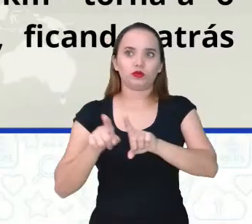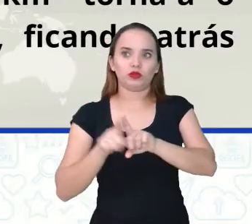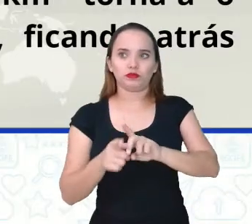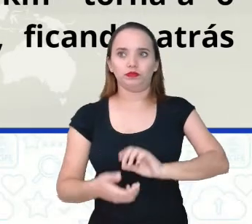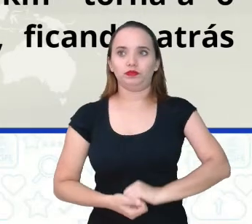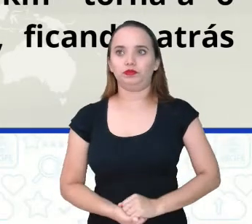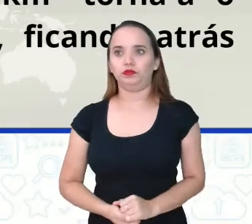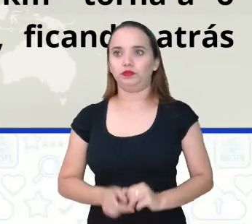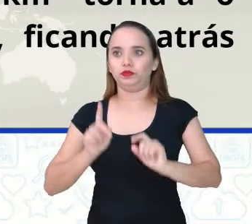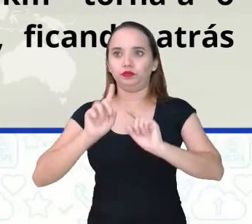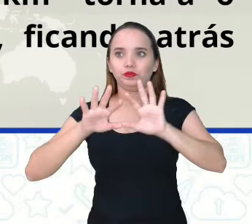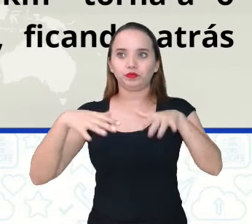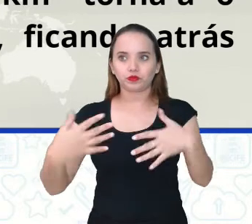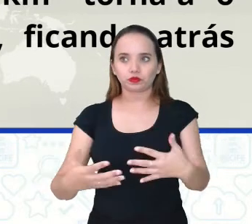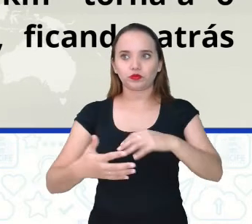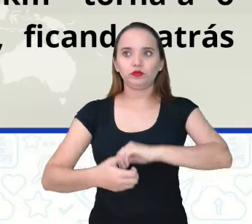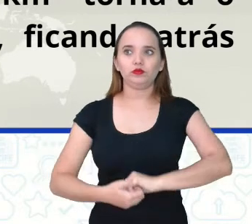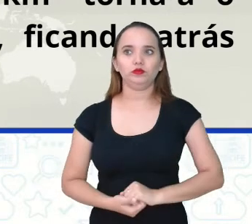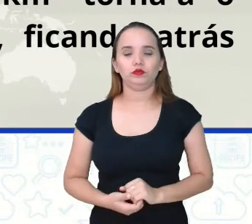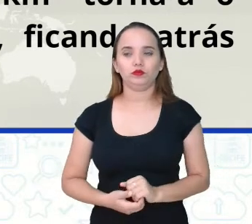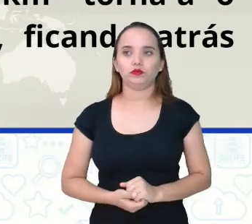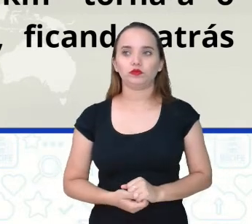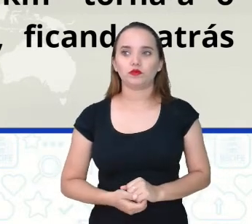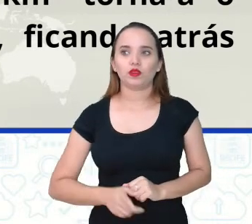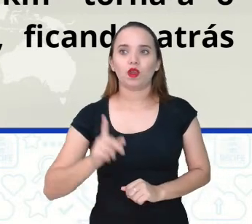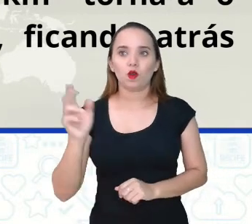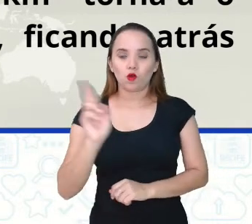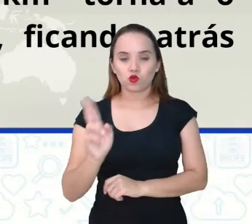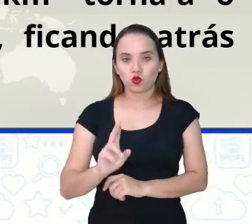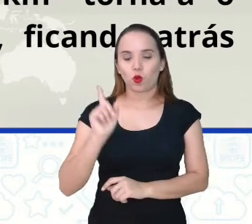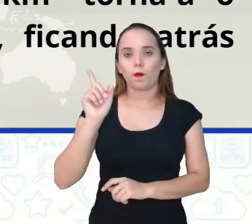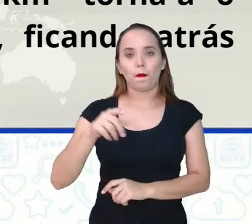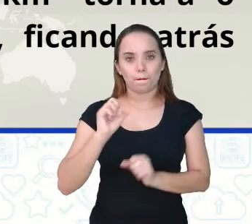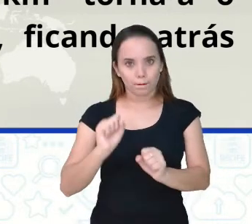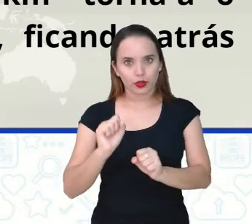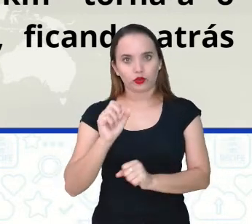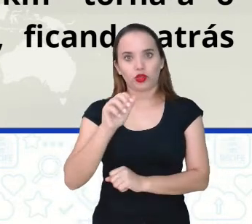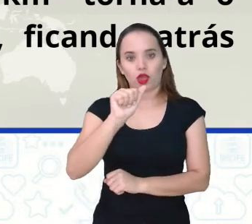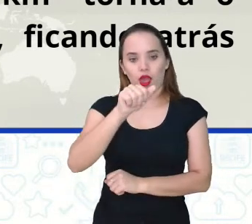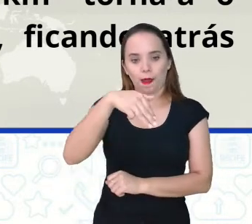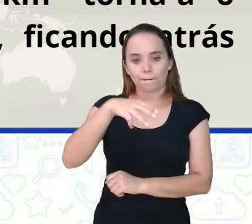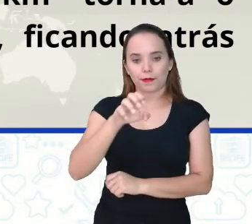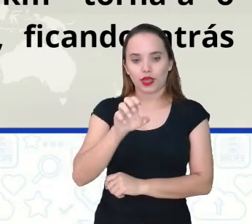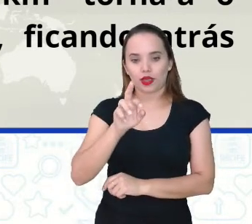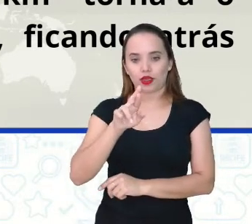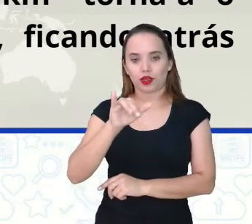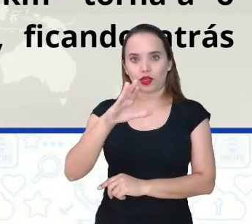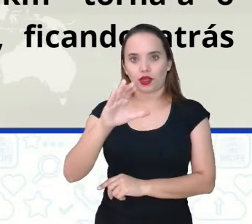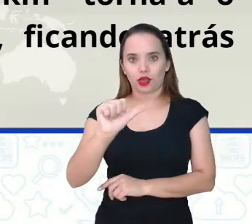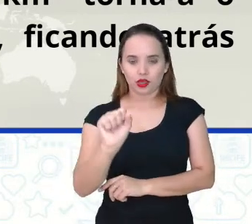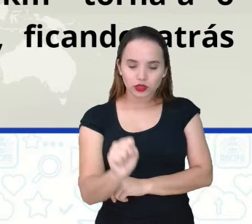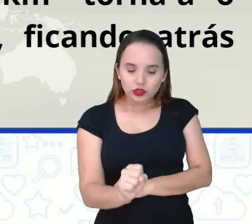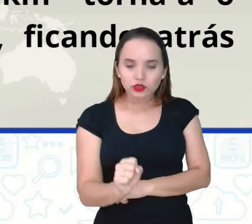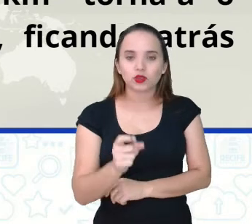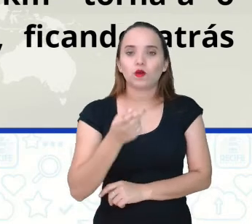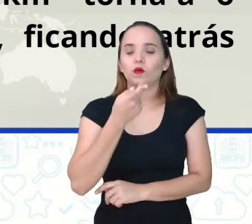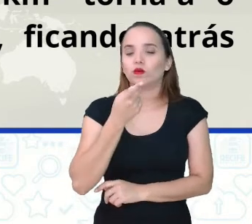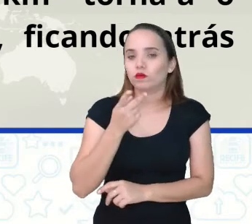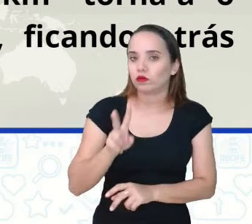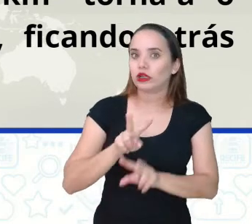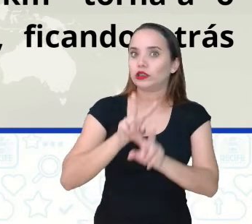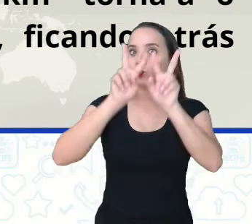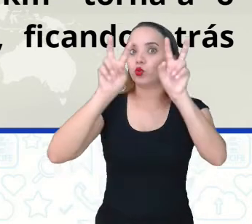Posteriormente, a gente tem aí o continente americano, que também costuma ser chamado de Américas, quando tratado em seu todo. É um